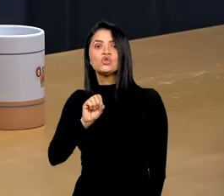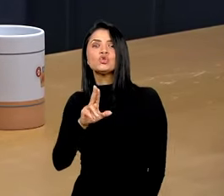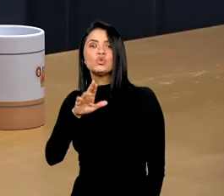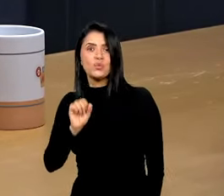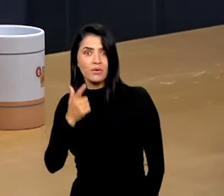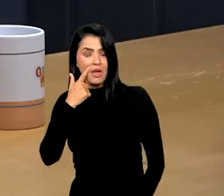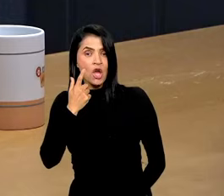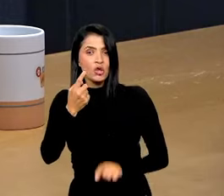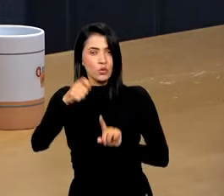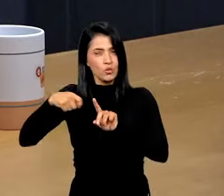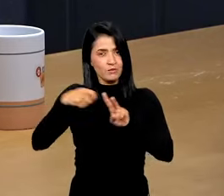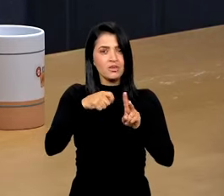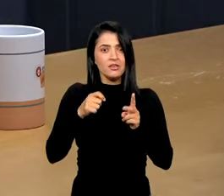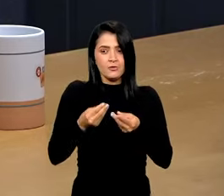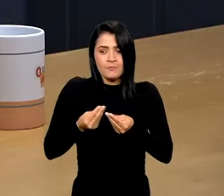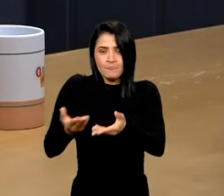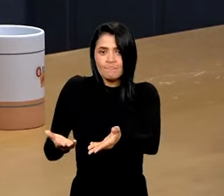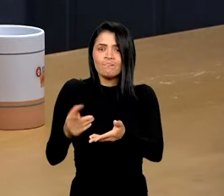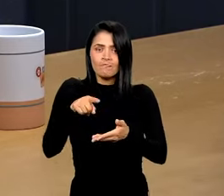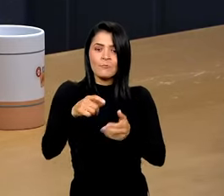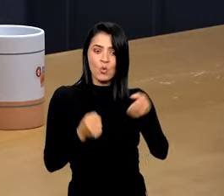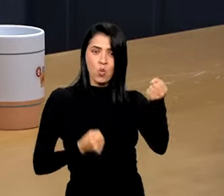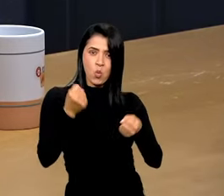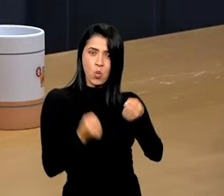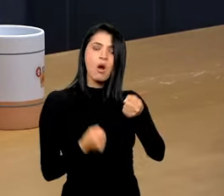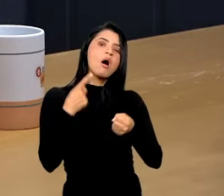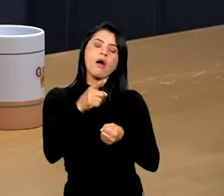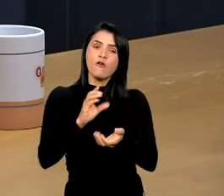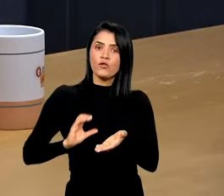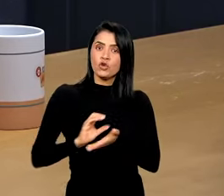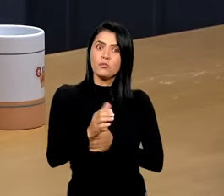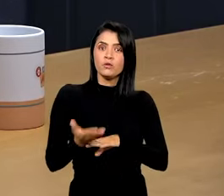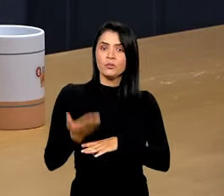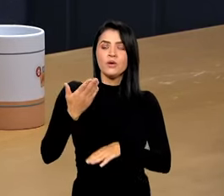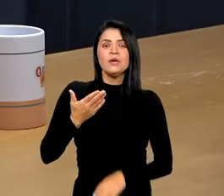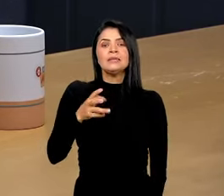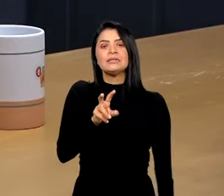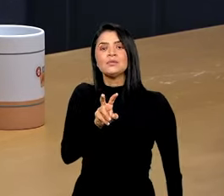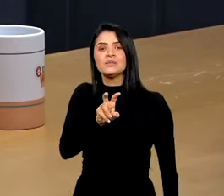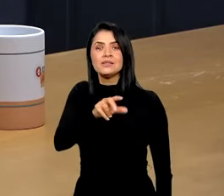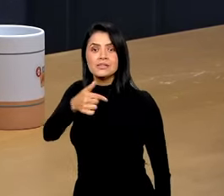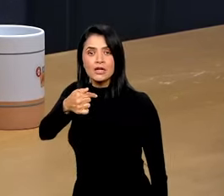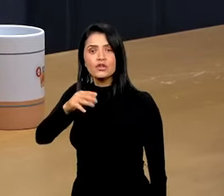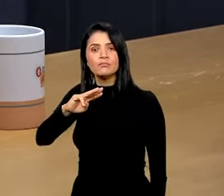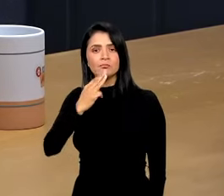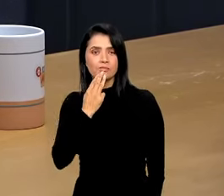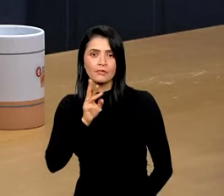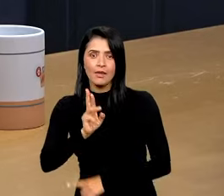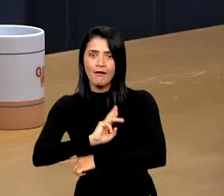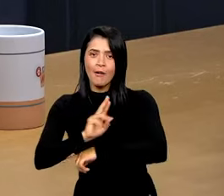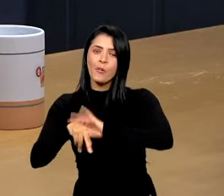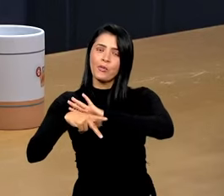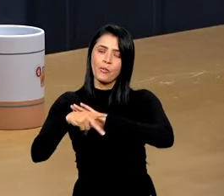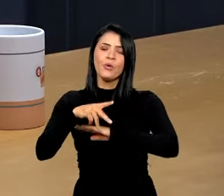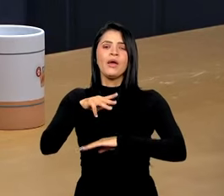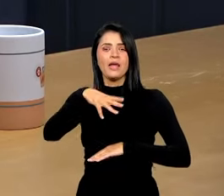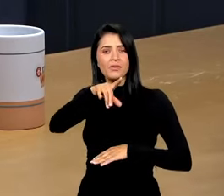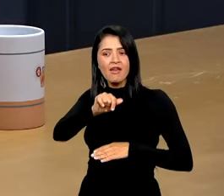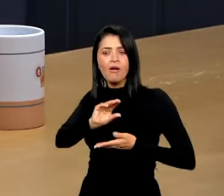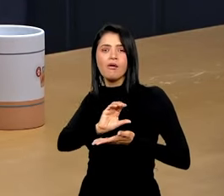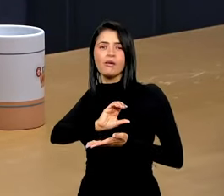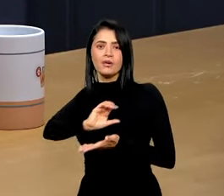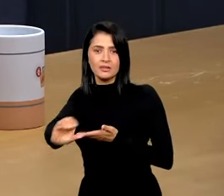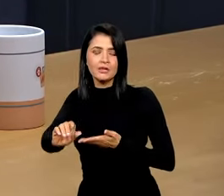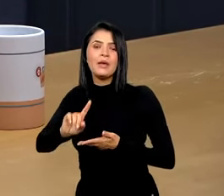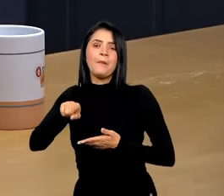os veículos foram resultado de um investimento superior a 57 milhões de reais do MDS em